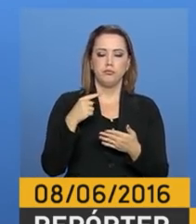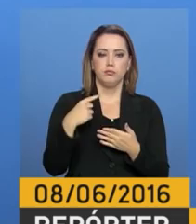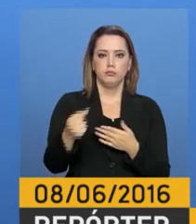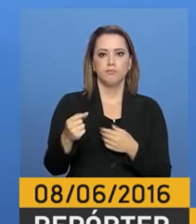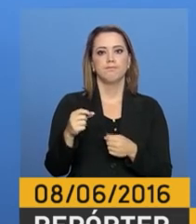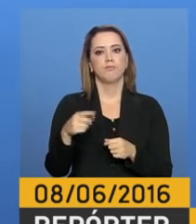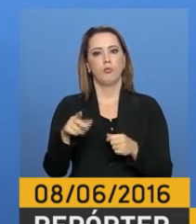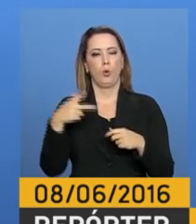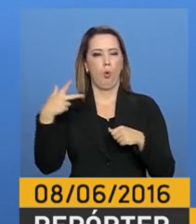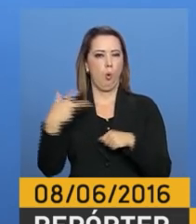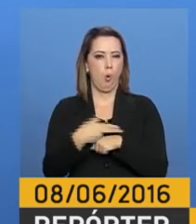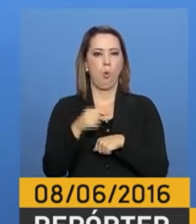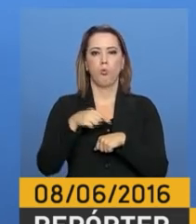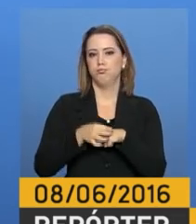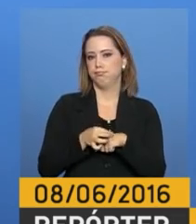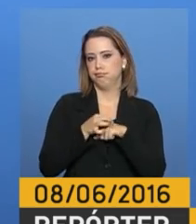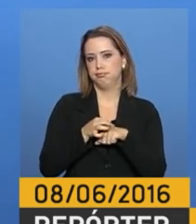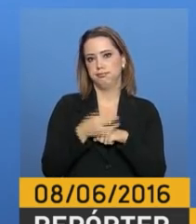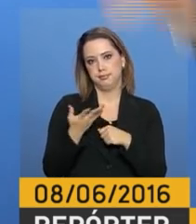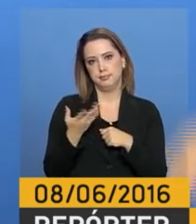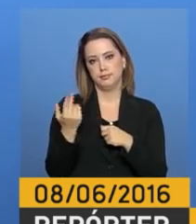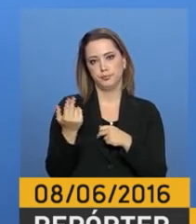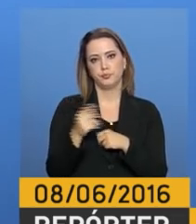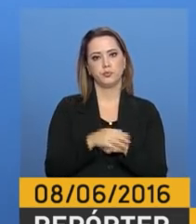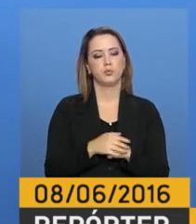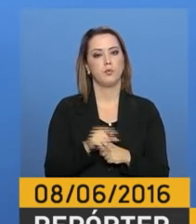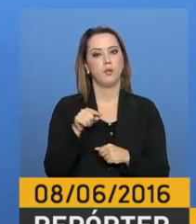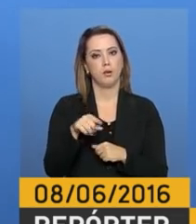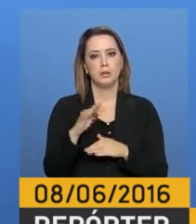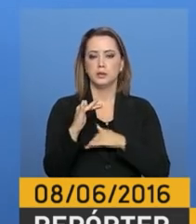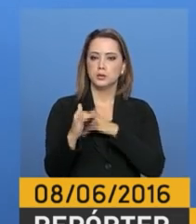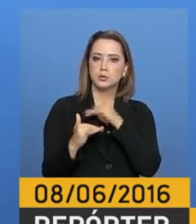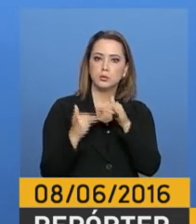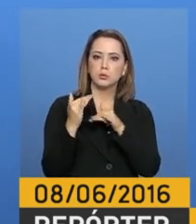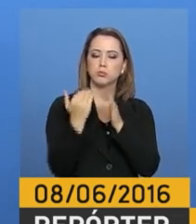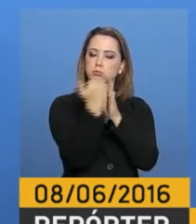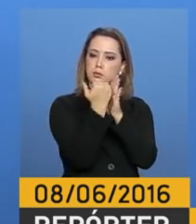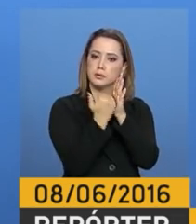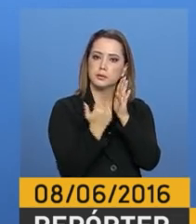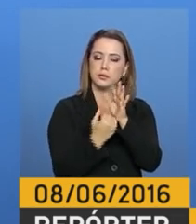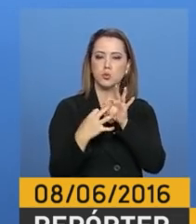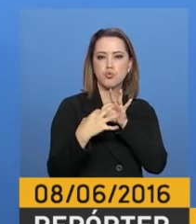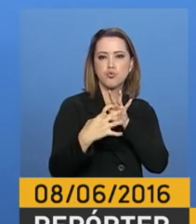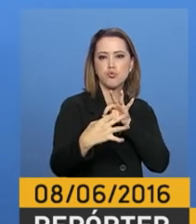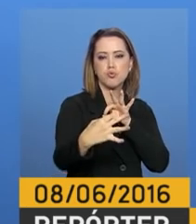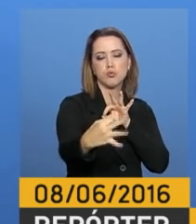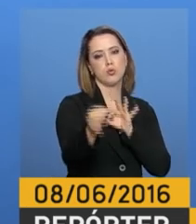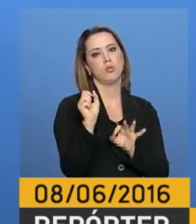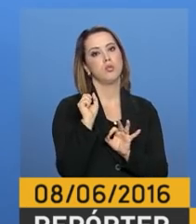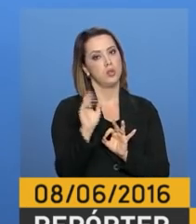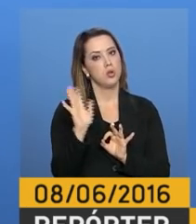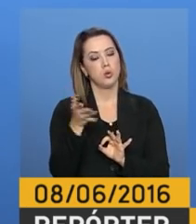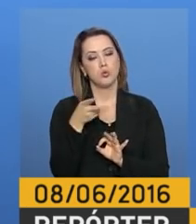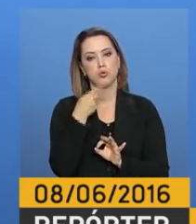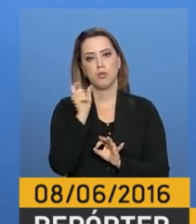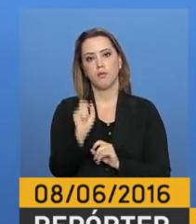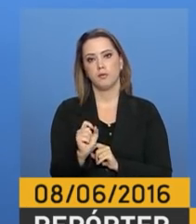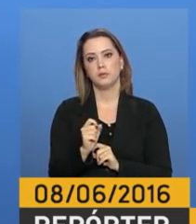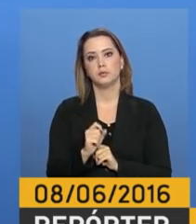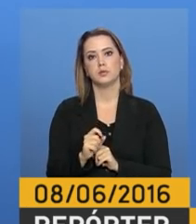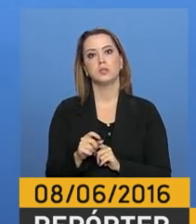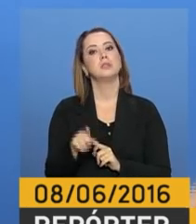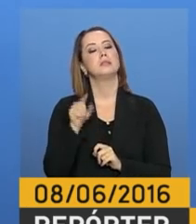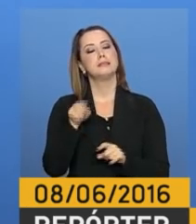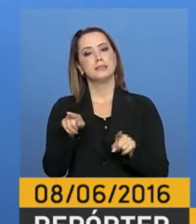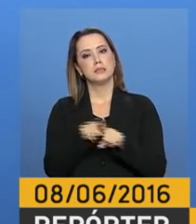cortar na própria carne além das medidas estruturais de longo prazo eh que eu já mencionei e